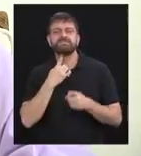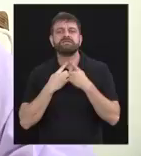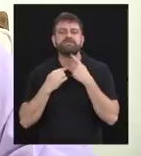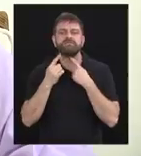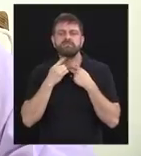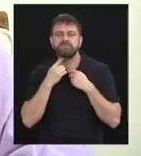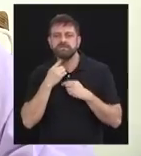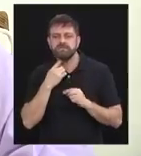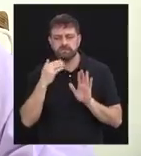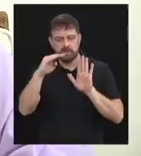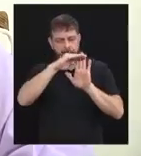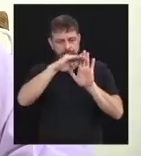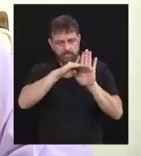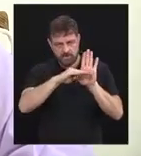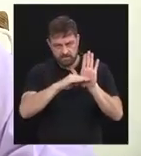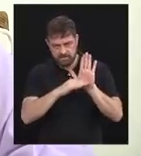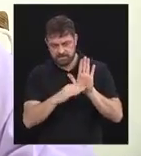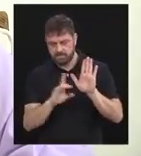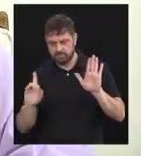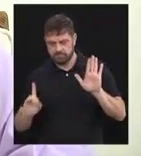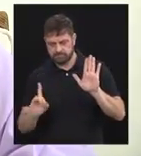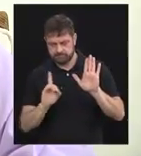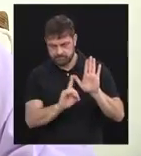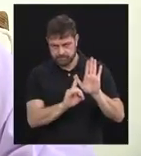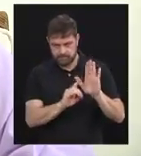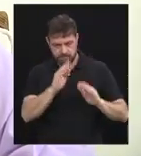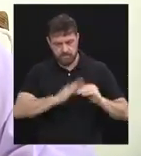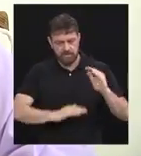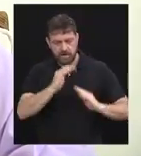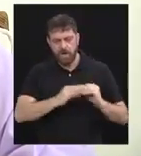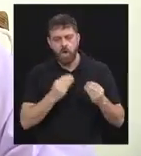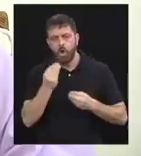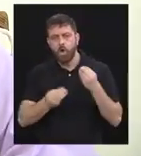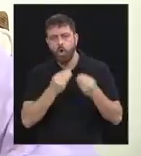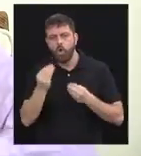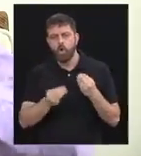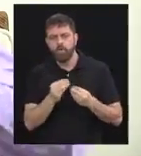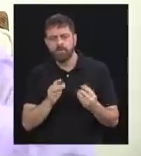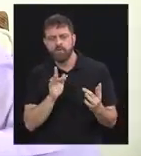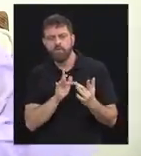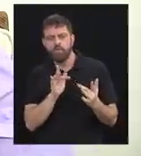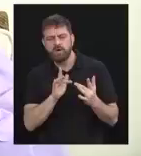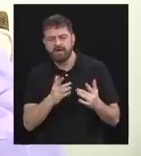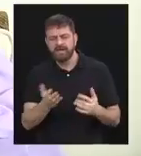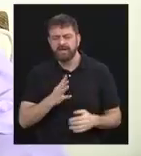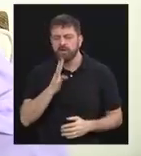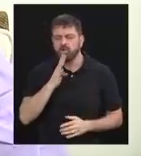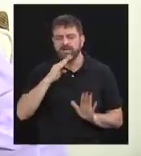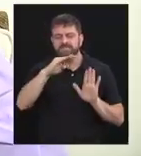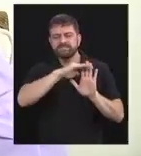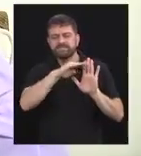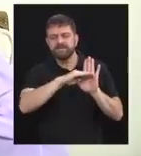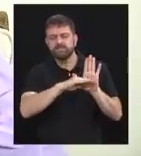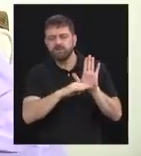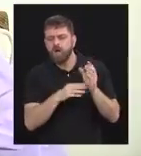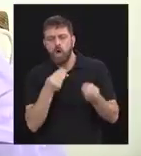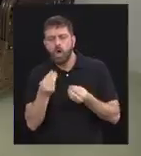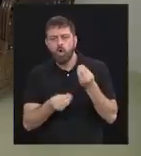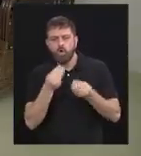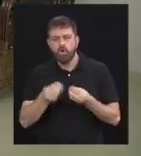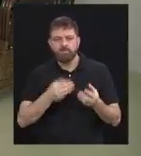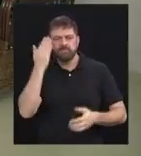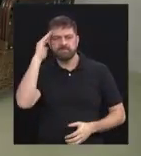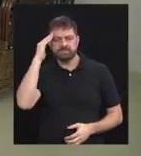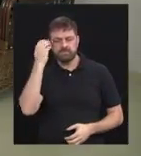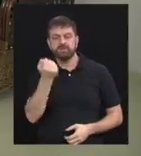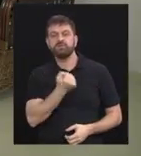dessa programação, desse mês, com essas ações, qual é o contato? Eu quero ver a programação, aonde que eu vou, onde que eu vejo